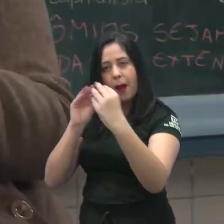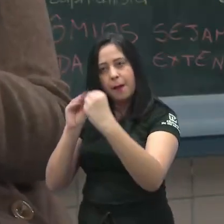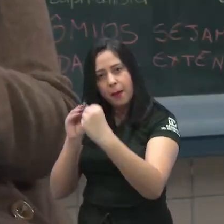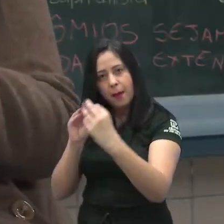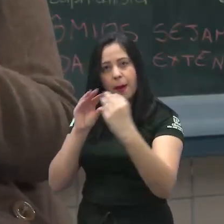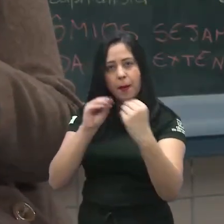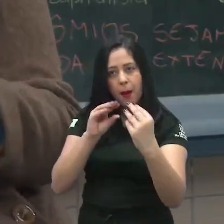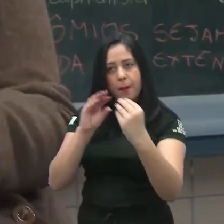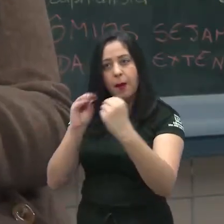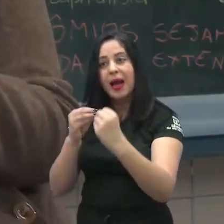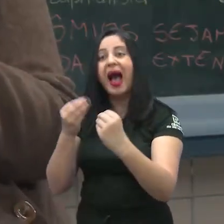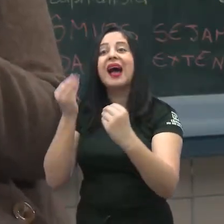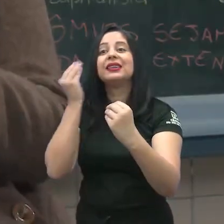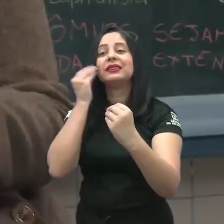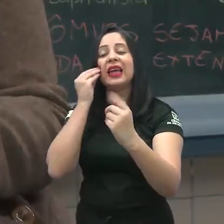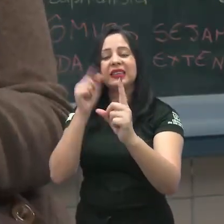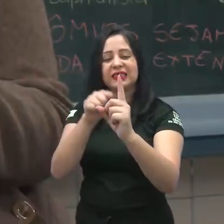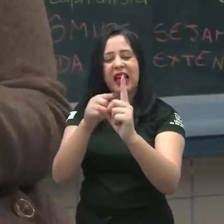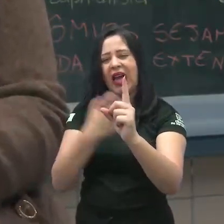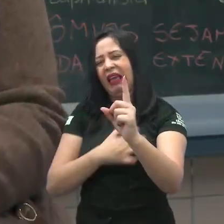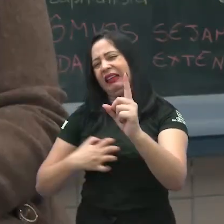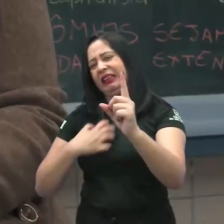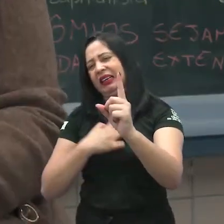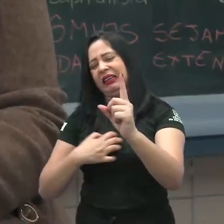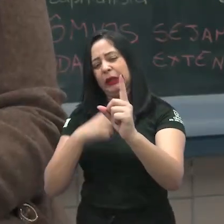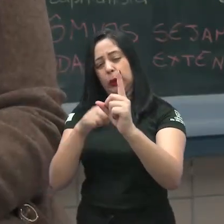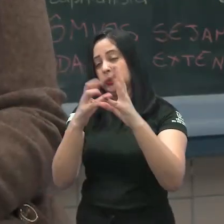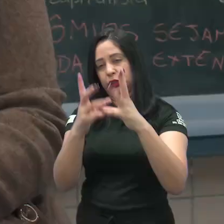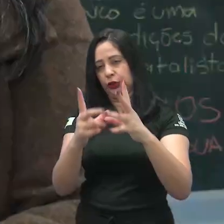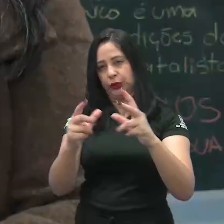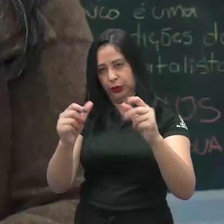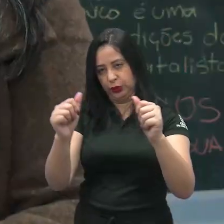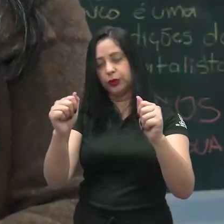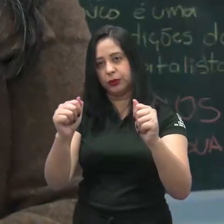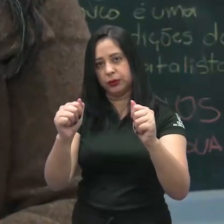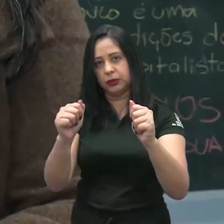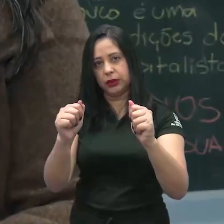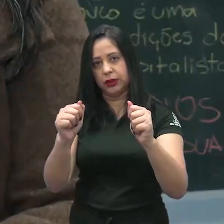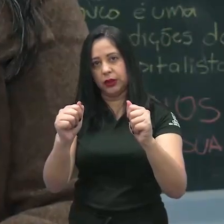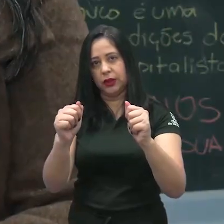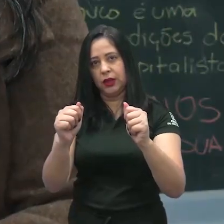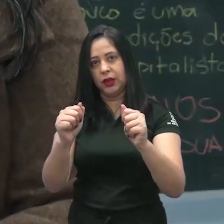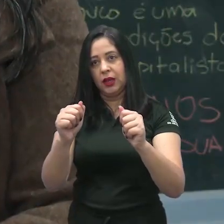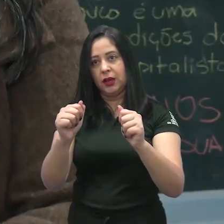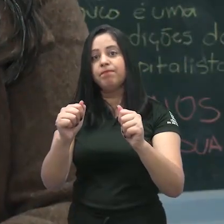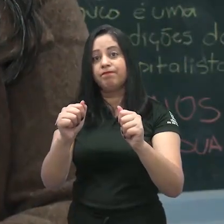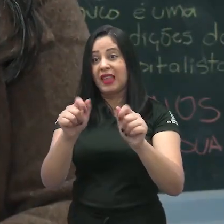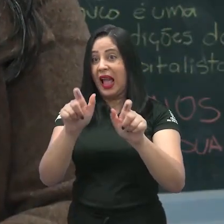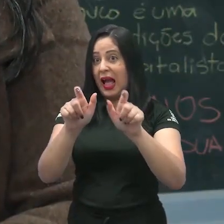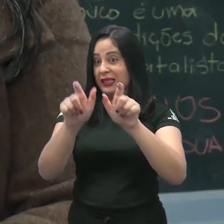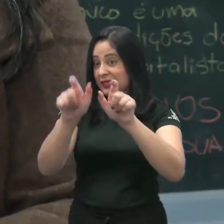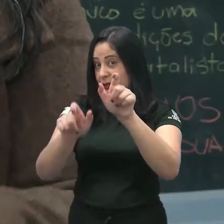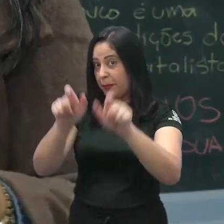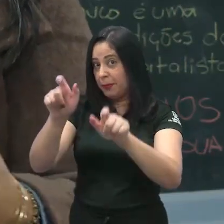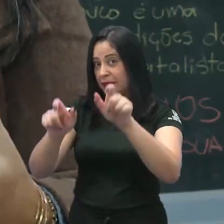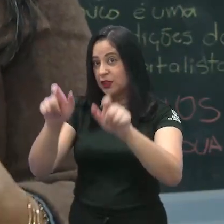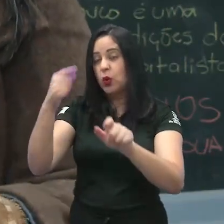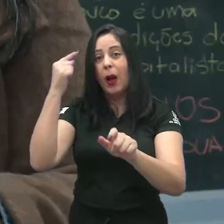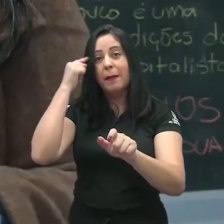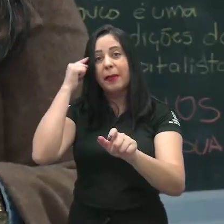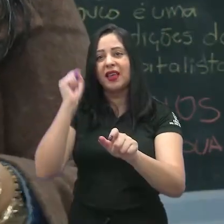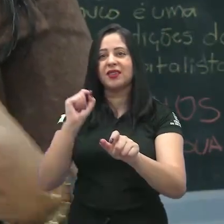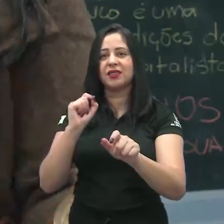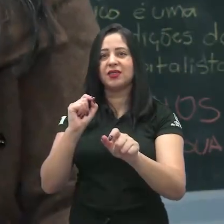elaboração daquela angústia, daquele problema que está sendo trazido. Então, há muitas pessoas que acreditam que psicólogo